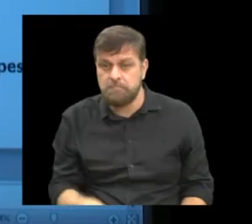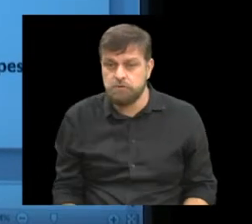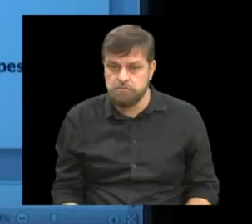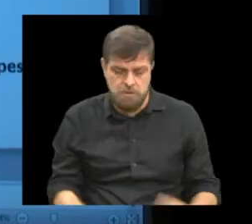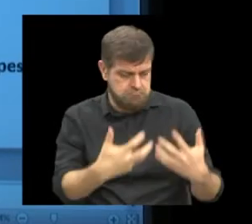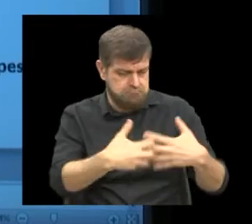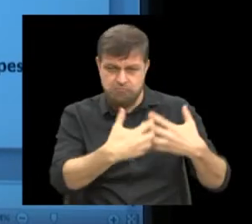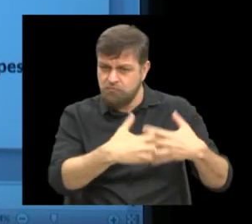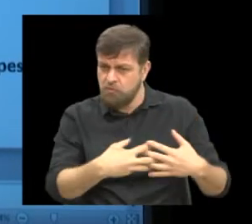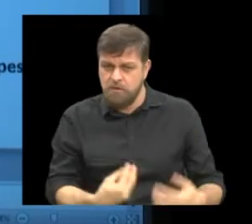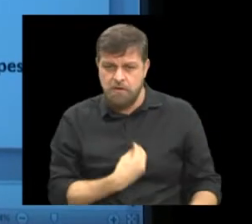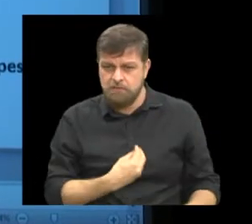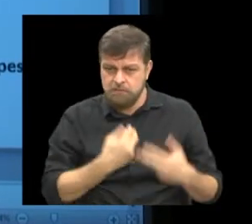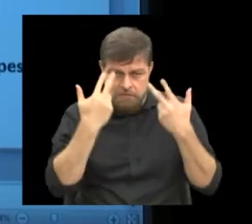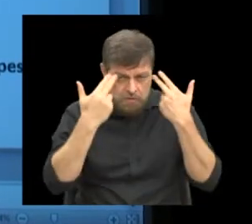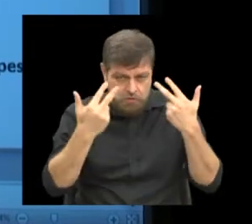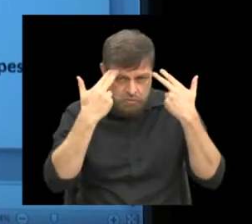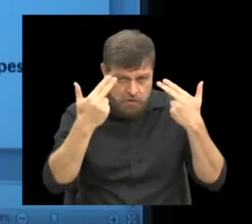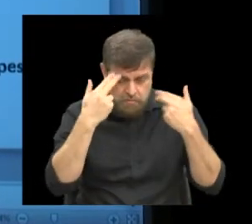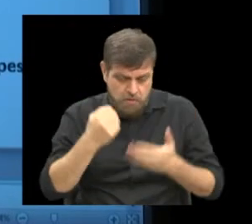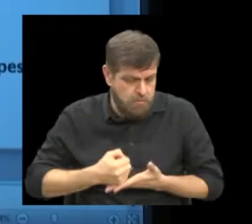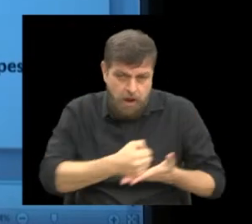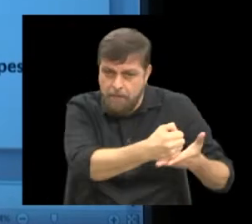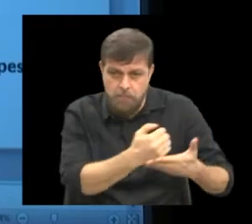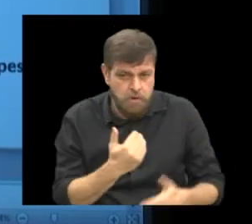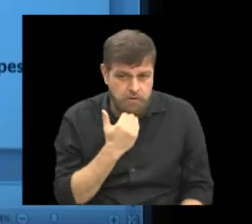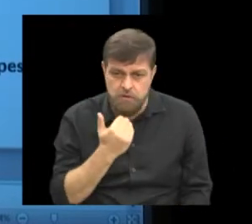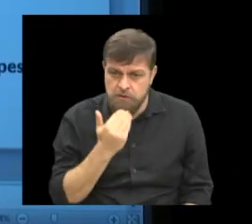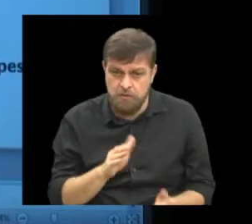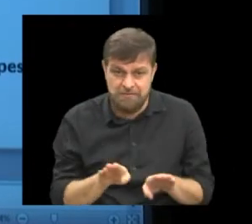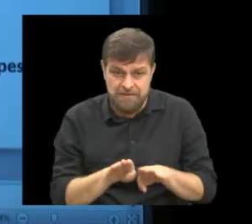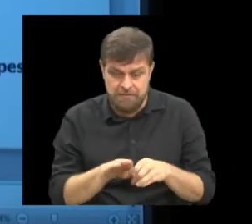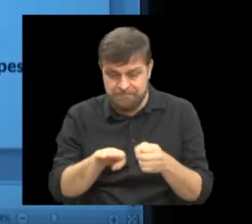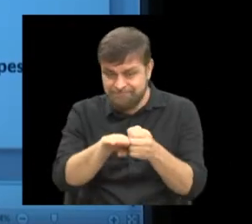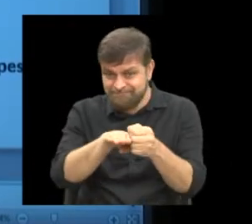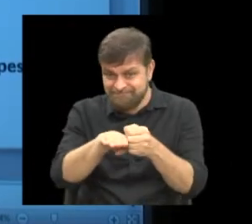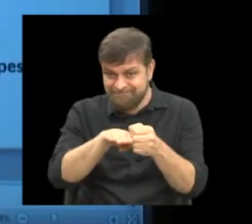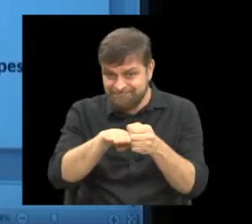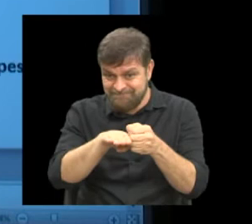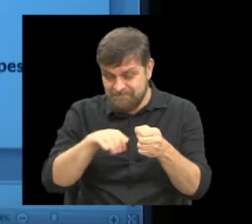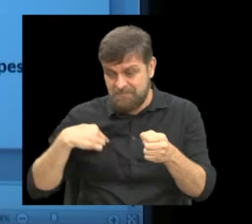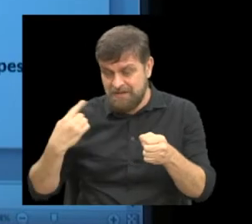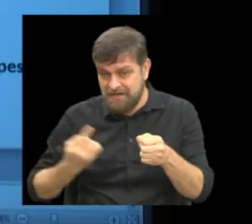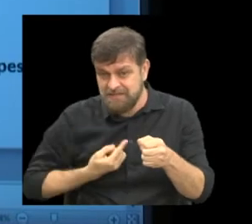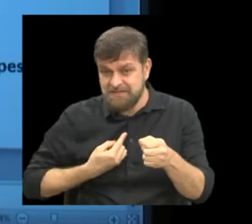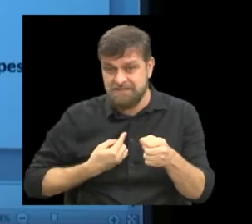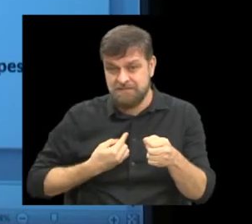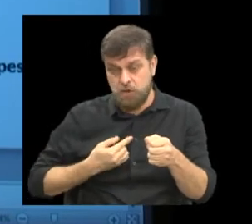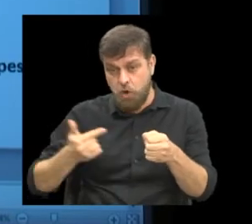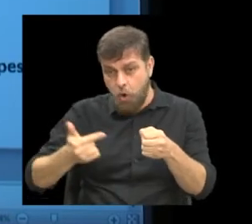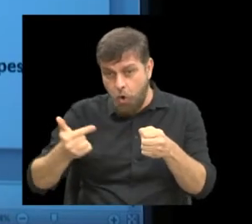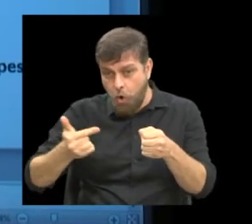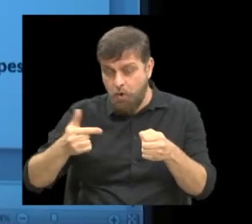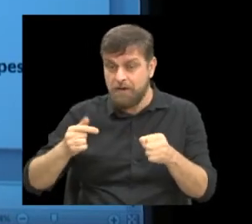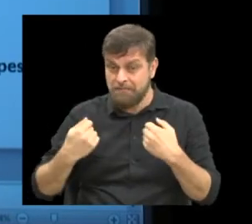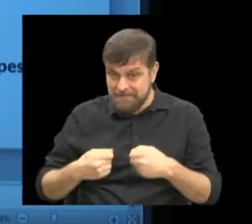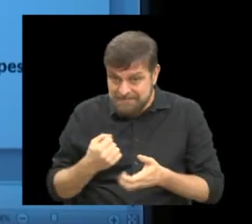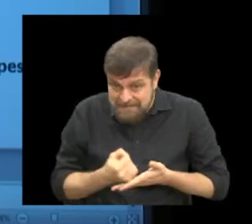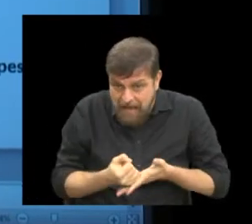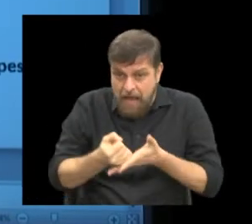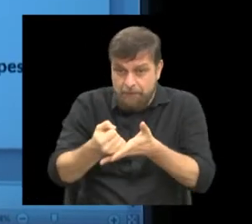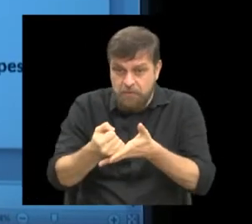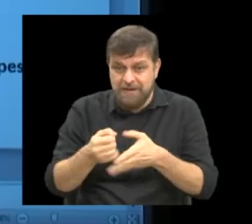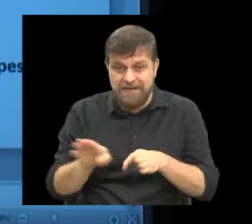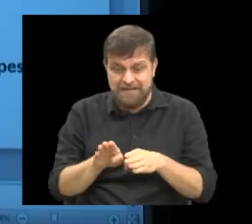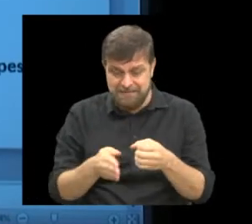né? Com pouco ou nenhum apoio. O médio funcionamento, que a gente chama de grau 2, com algum apoio,